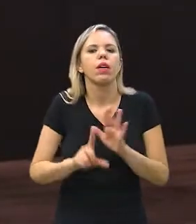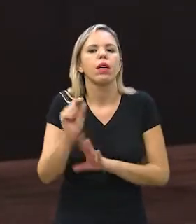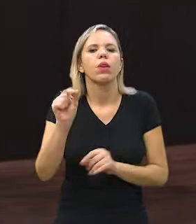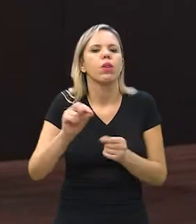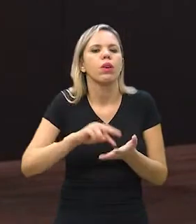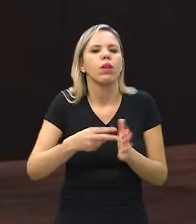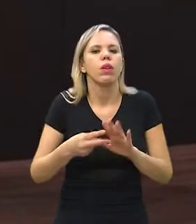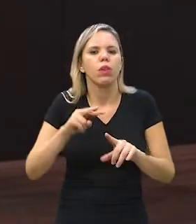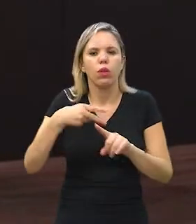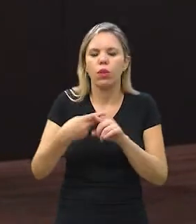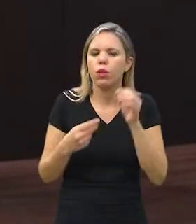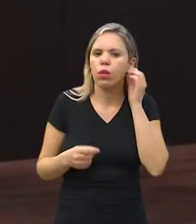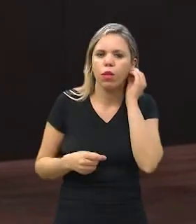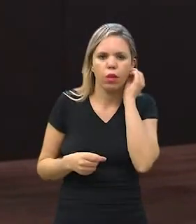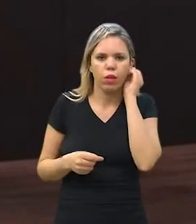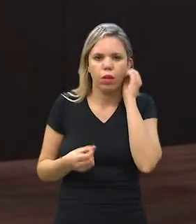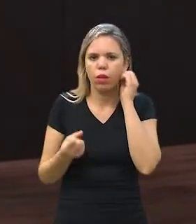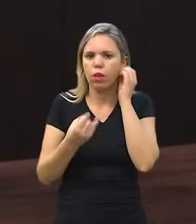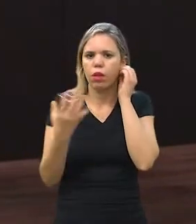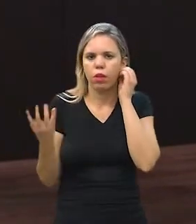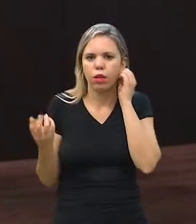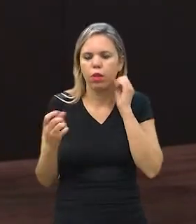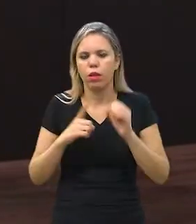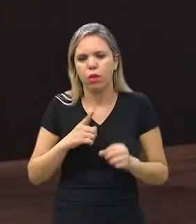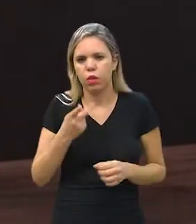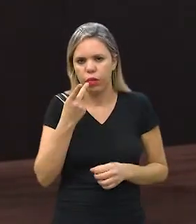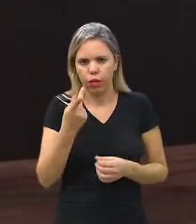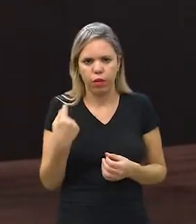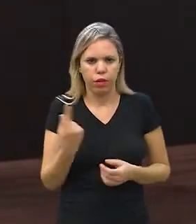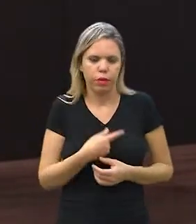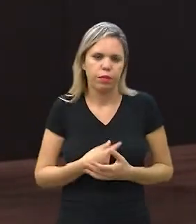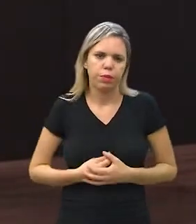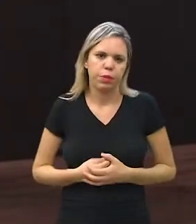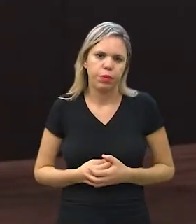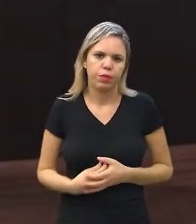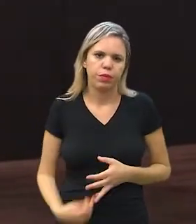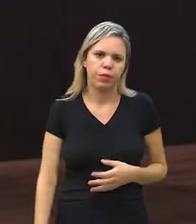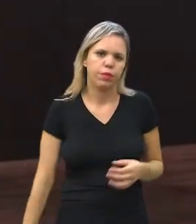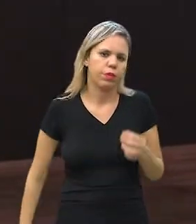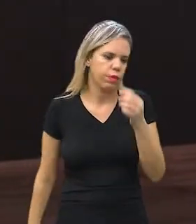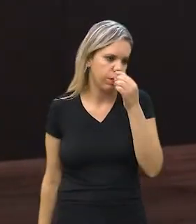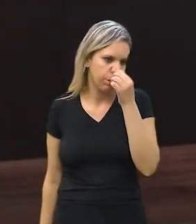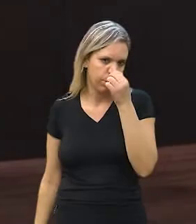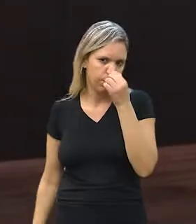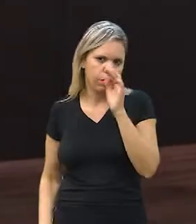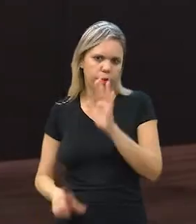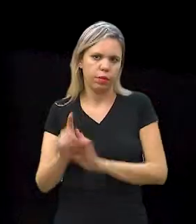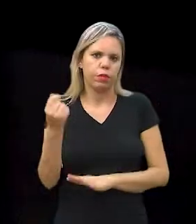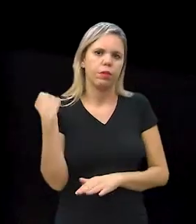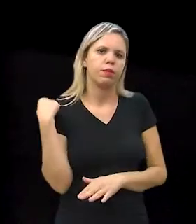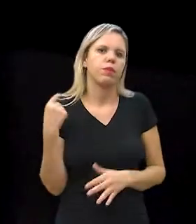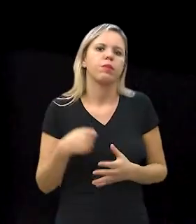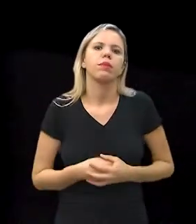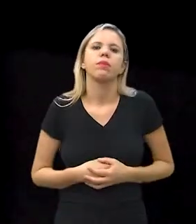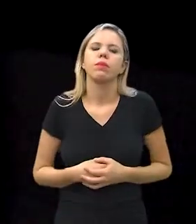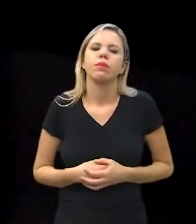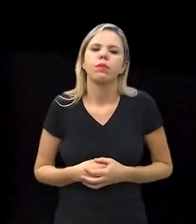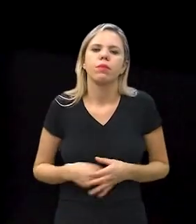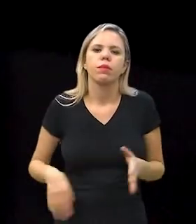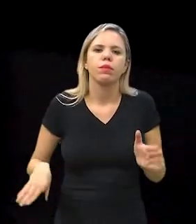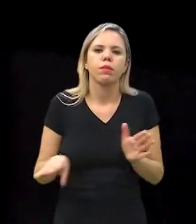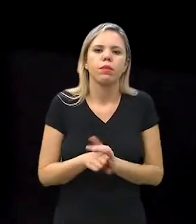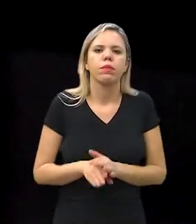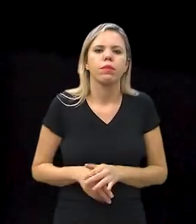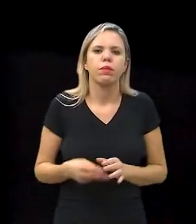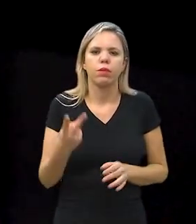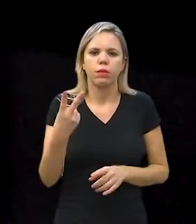entender, esse faturamento é o quê? Ele duplicou em porcentagem? Você tem como nos falar para a gente ter uma ideia? Olha, o meu